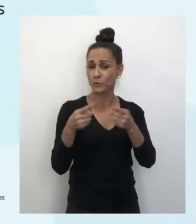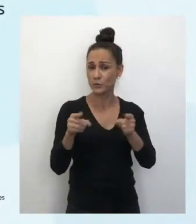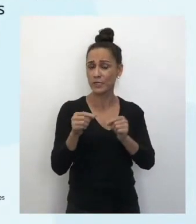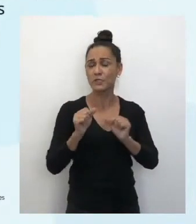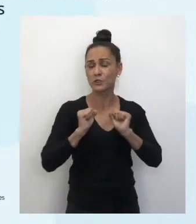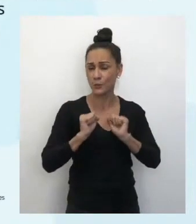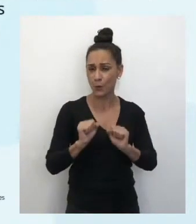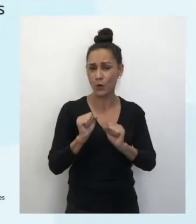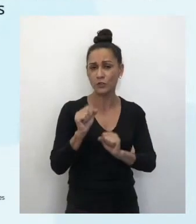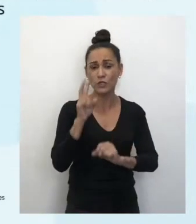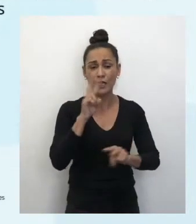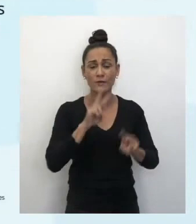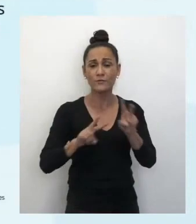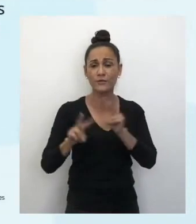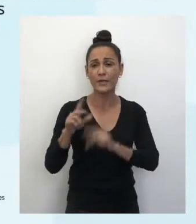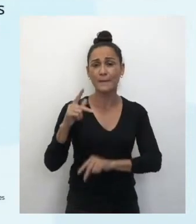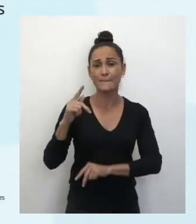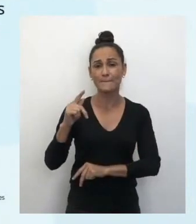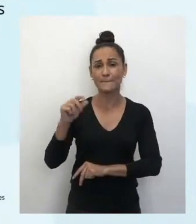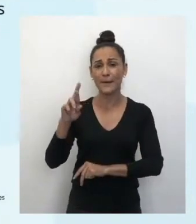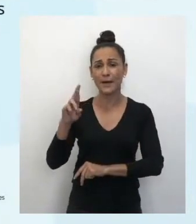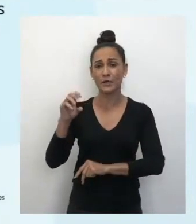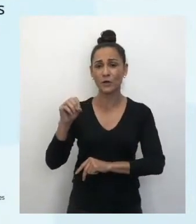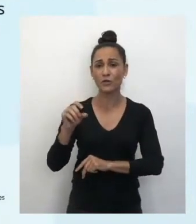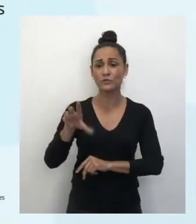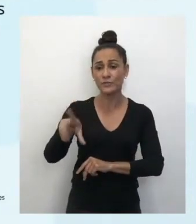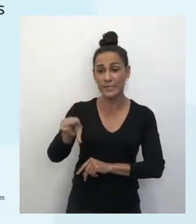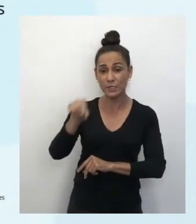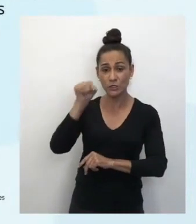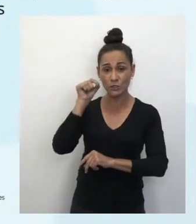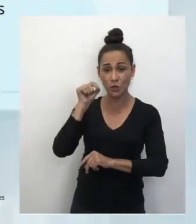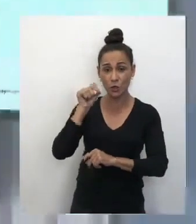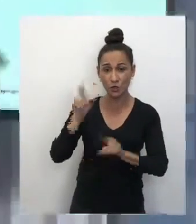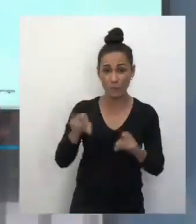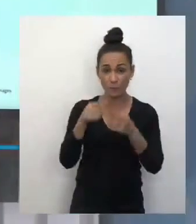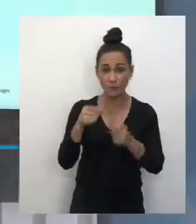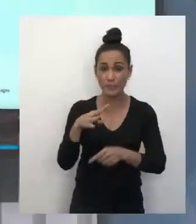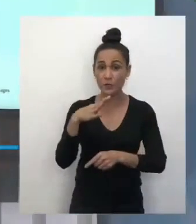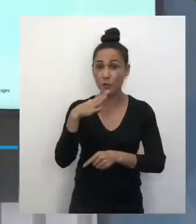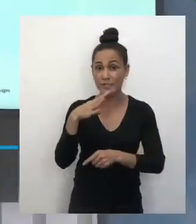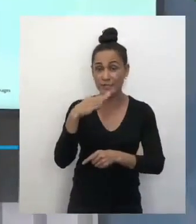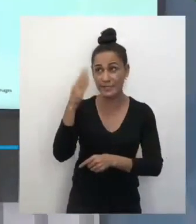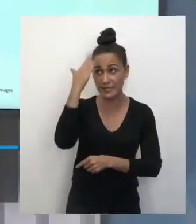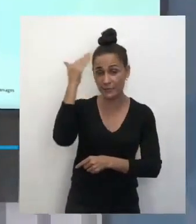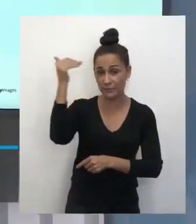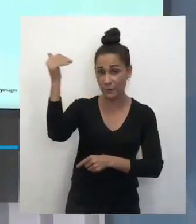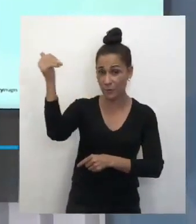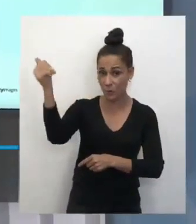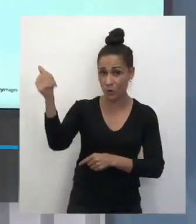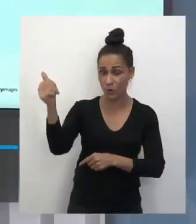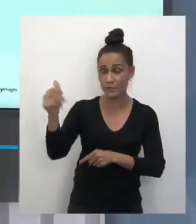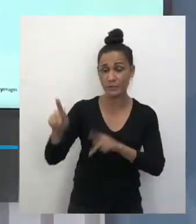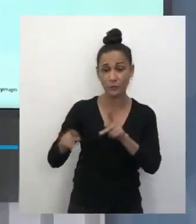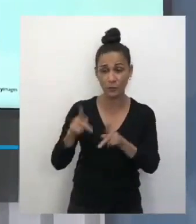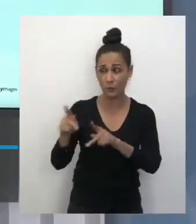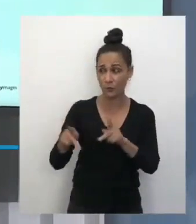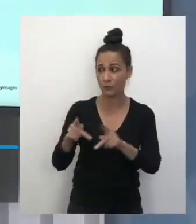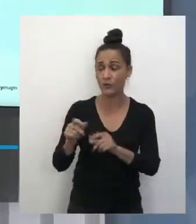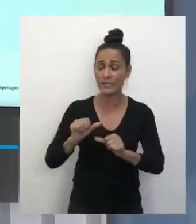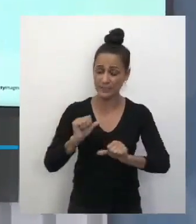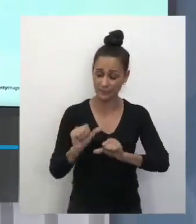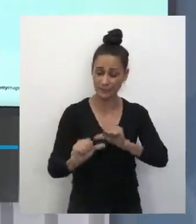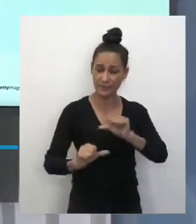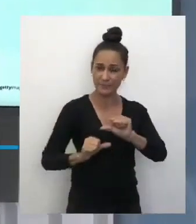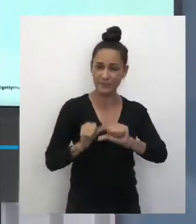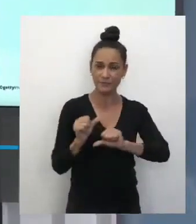pode ver também paródias. Você pega uma canção consagrada, uma canção muito conhecida, né, popularmente, e você pode